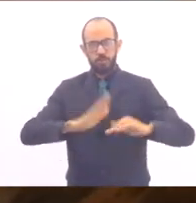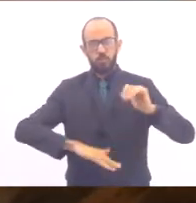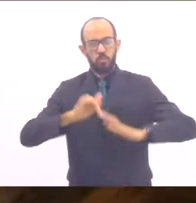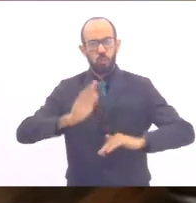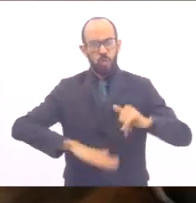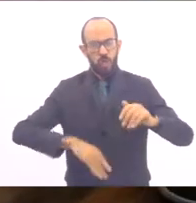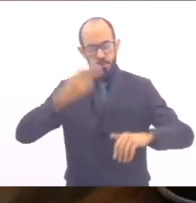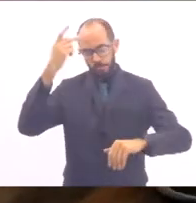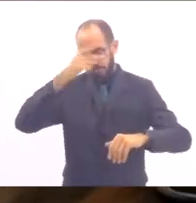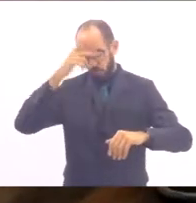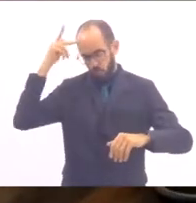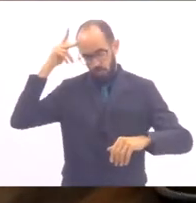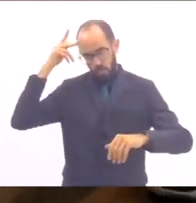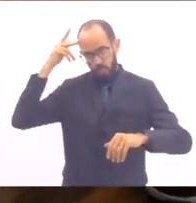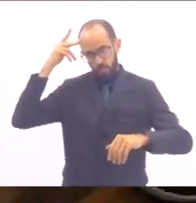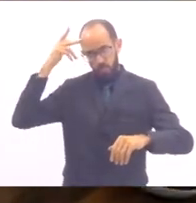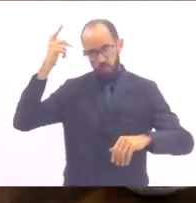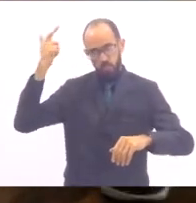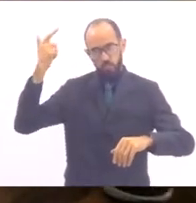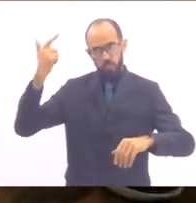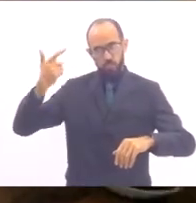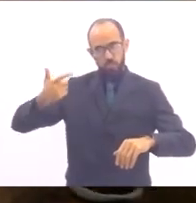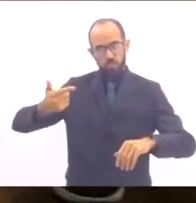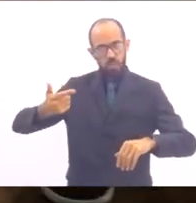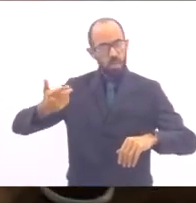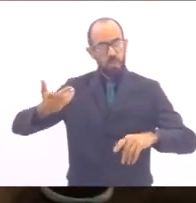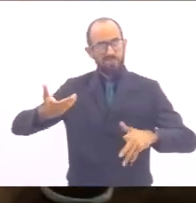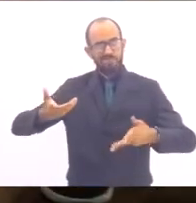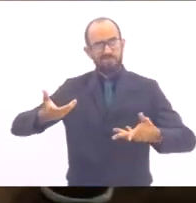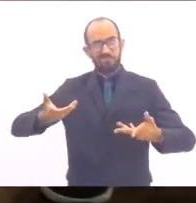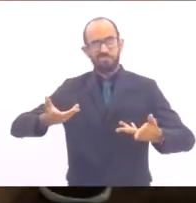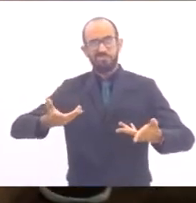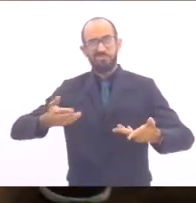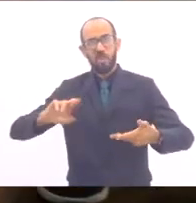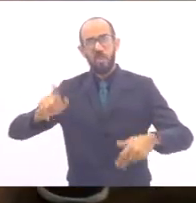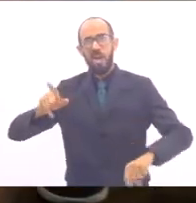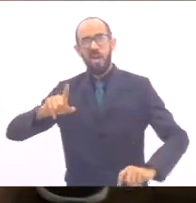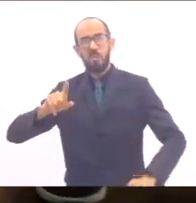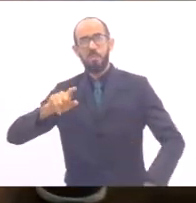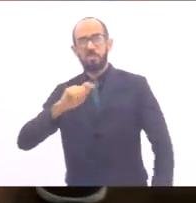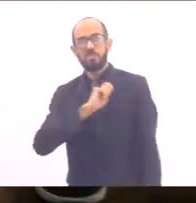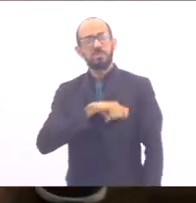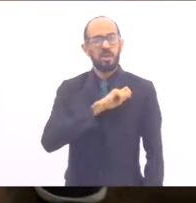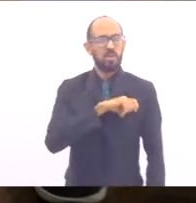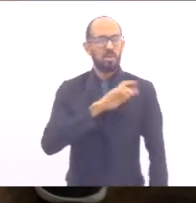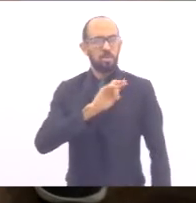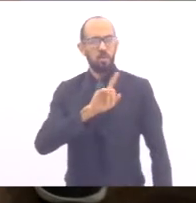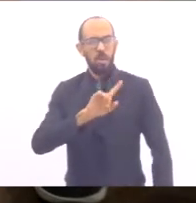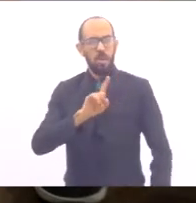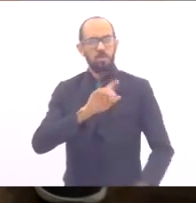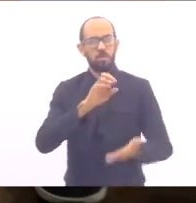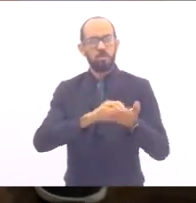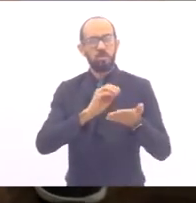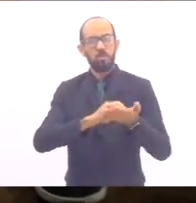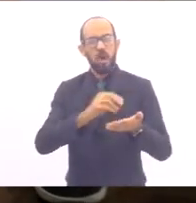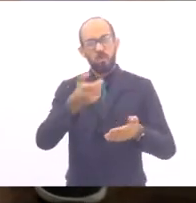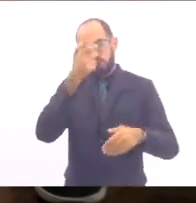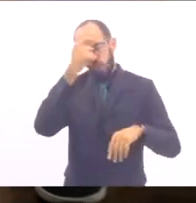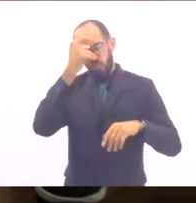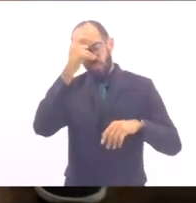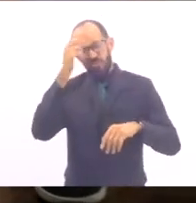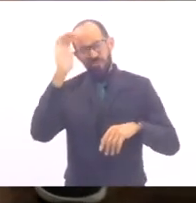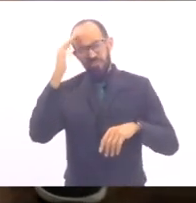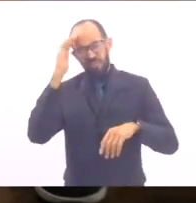algum companheiro, não por maldade, falta de consciência ou, então, assim,